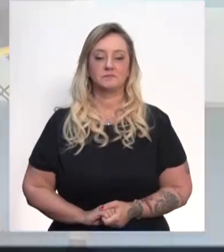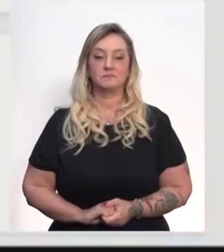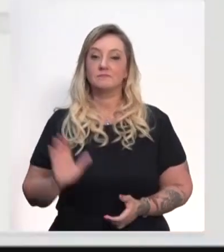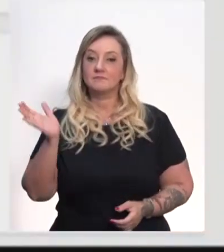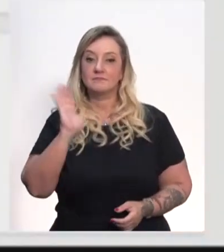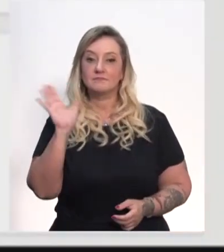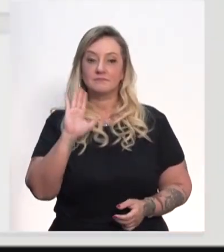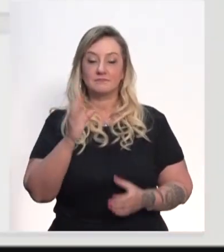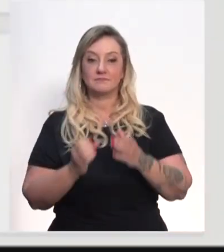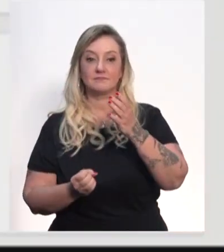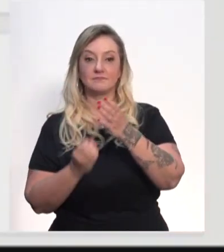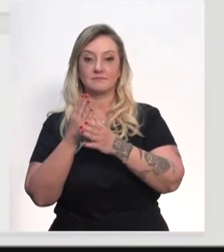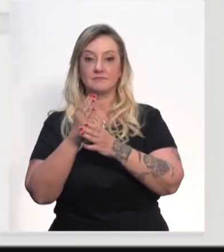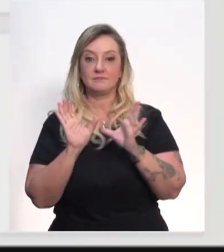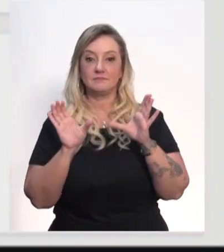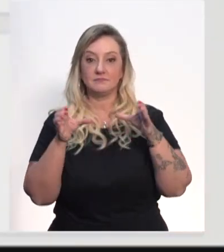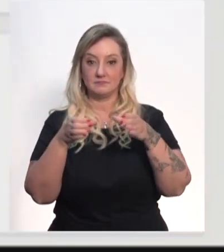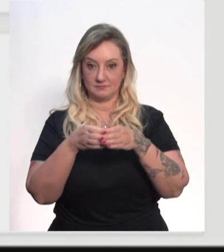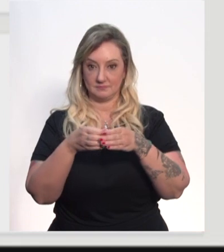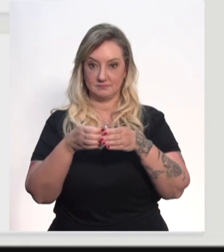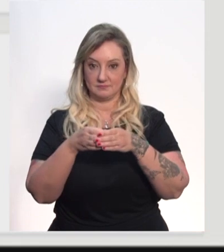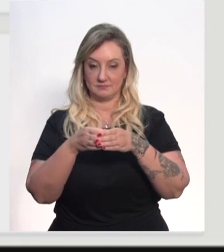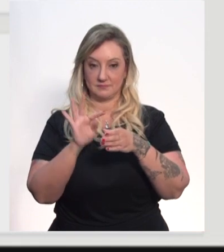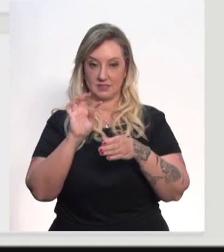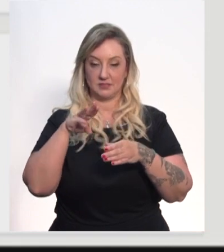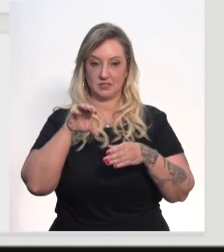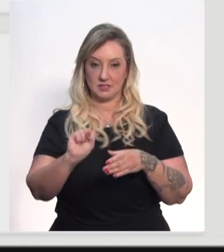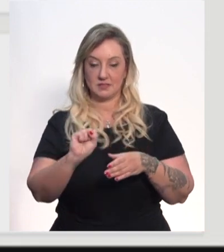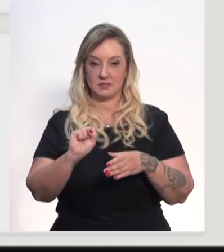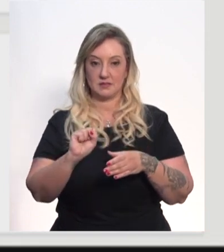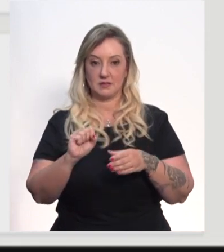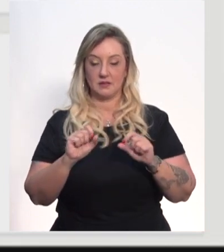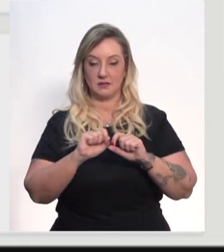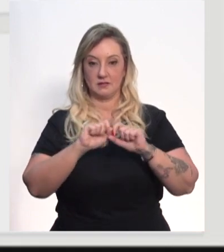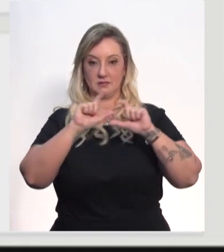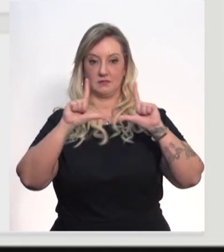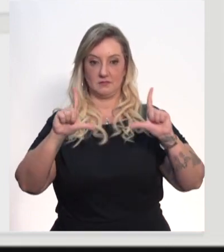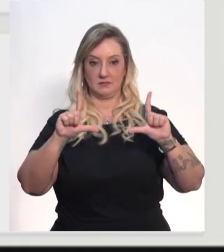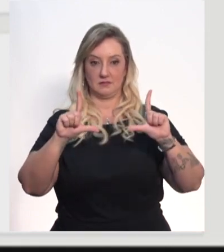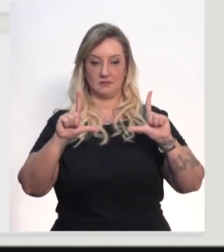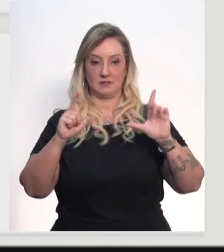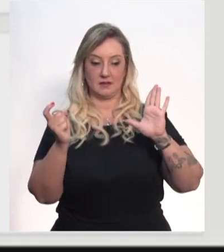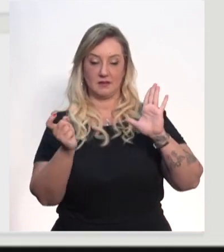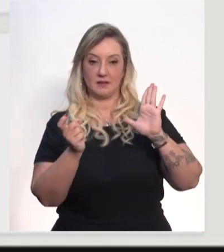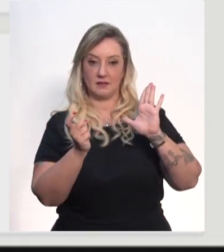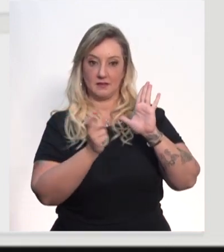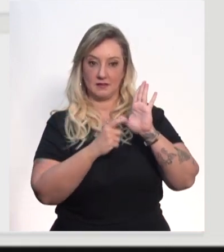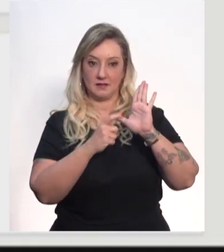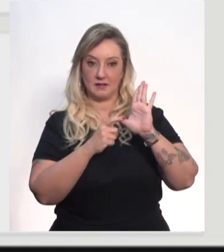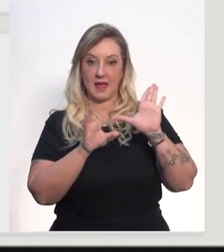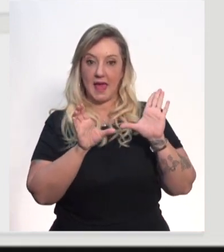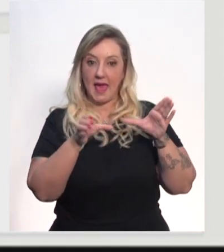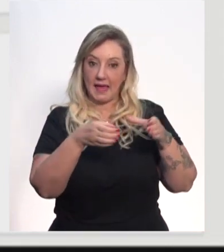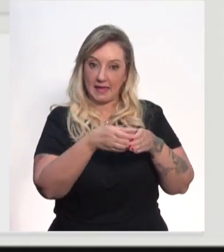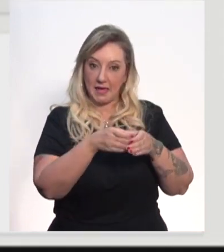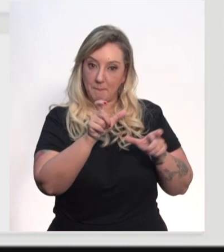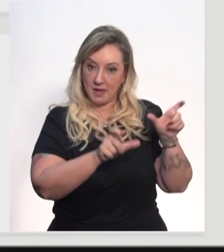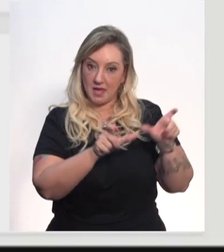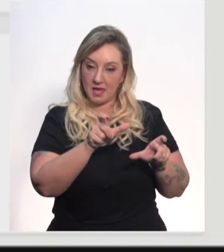isso é uma formação, mas a ideia é que vocês tenham acesso a esse material e que aos